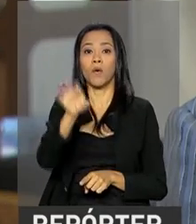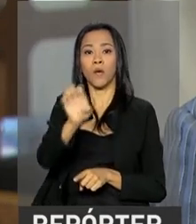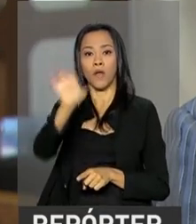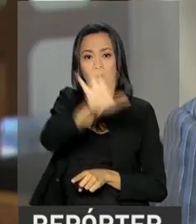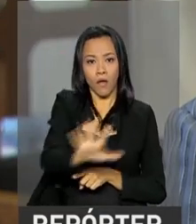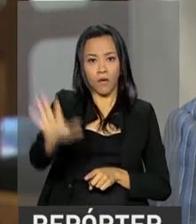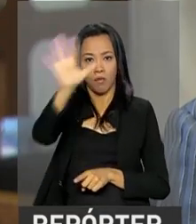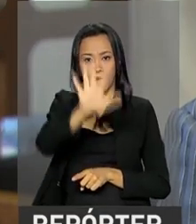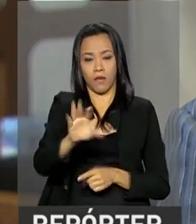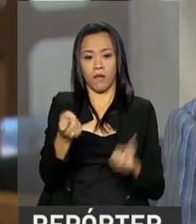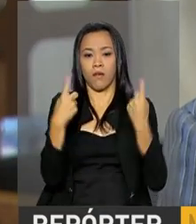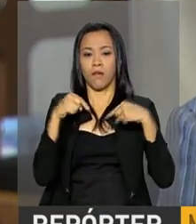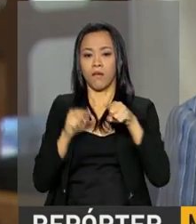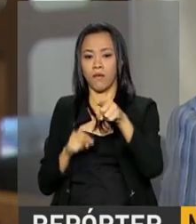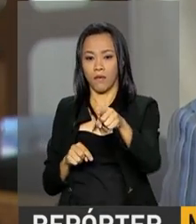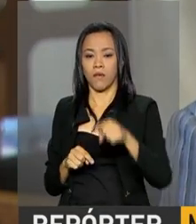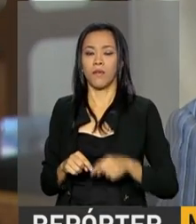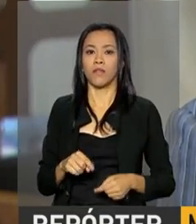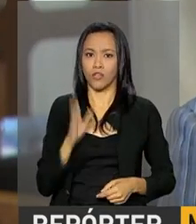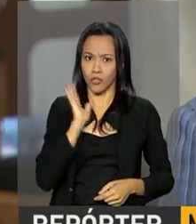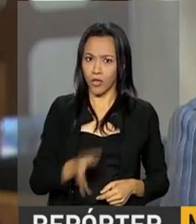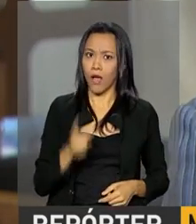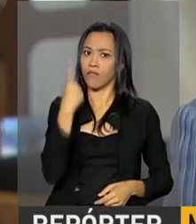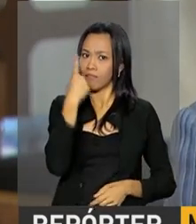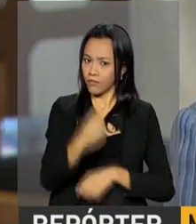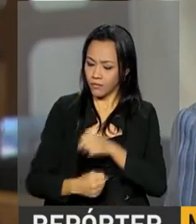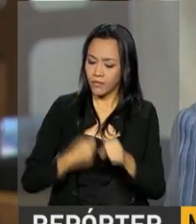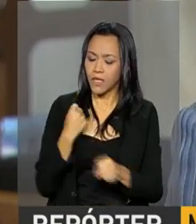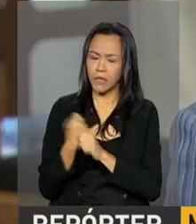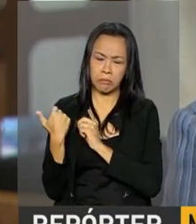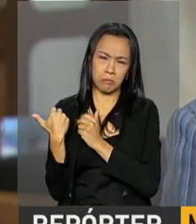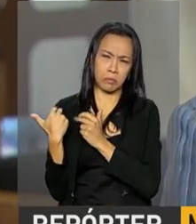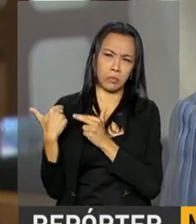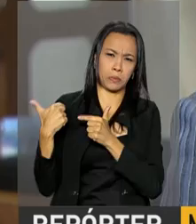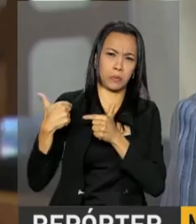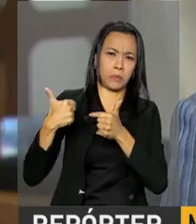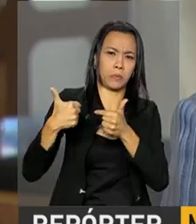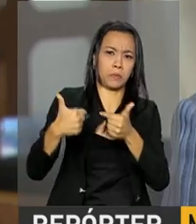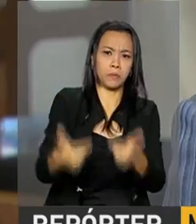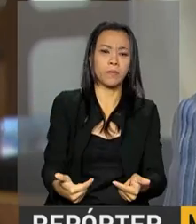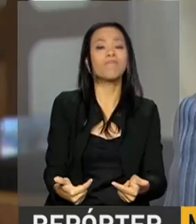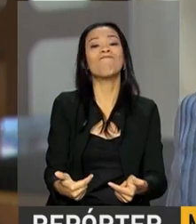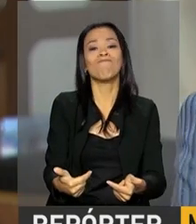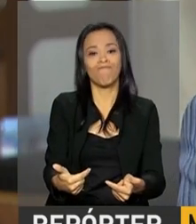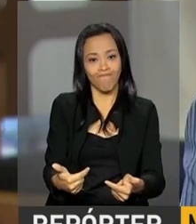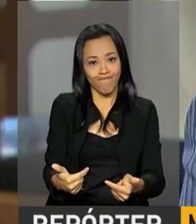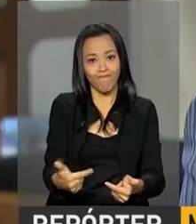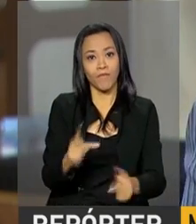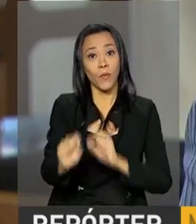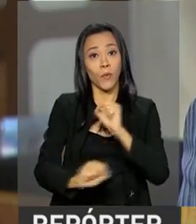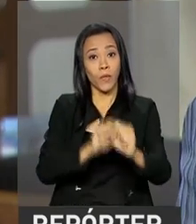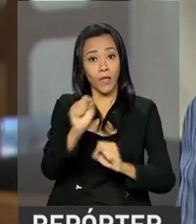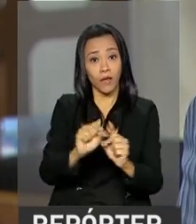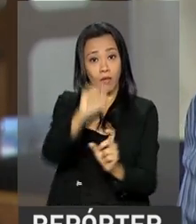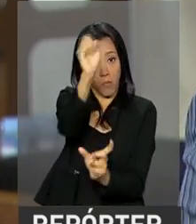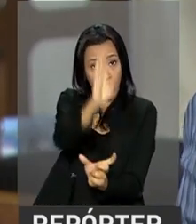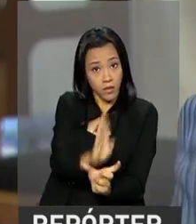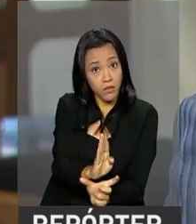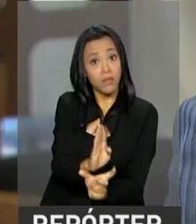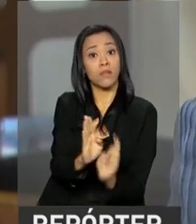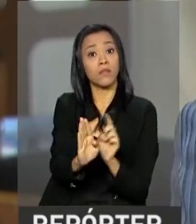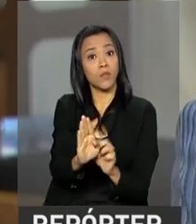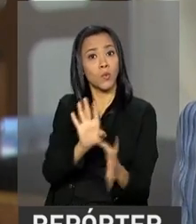estamos nesse um ano trabalhando intensamente para reinserir o BR Brasil no